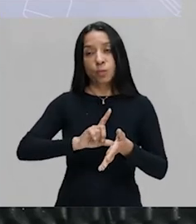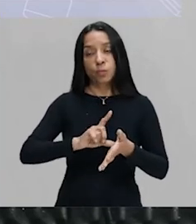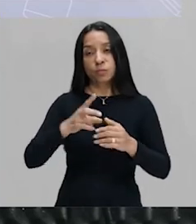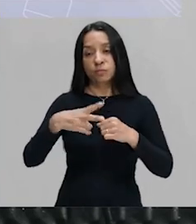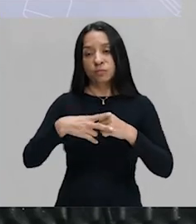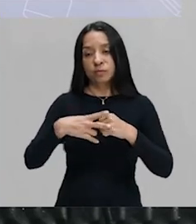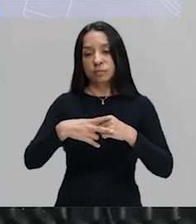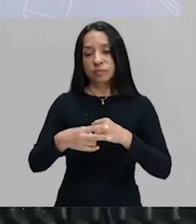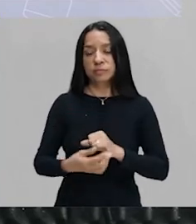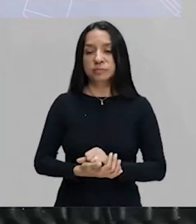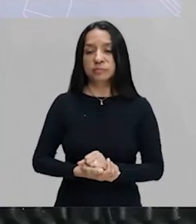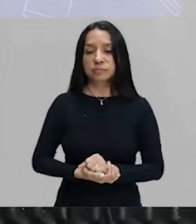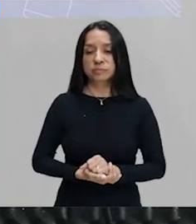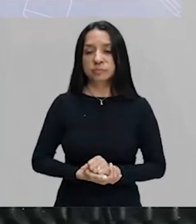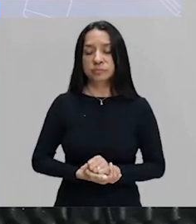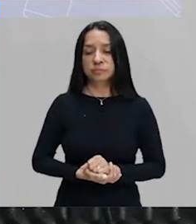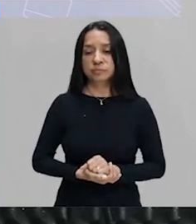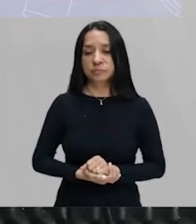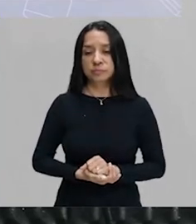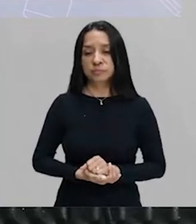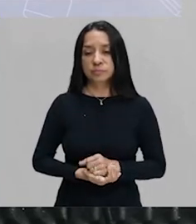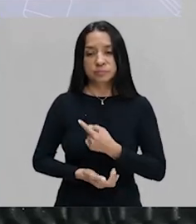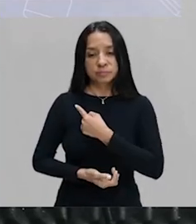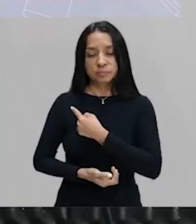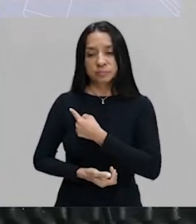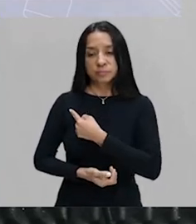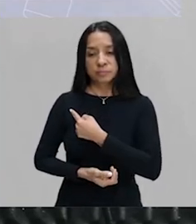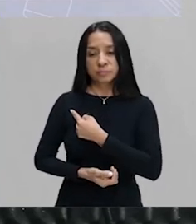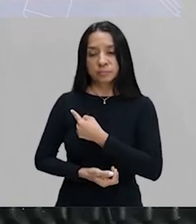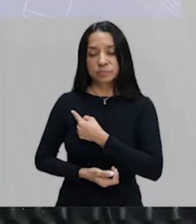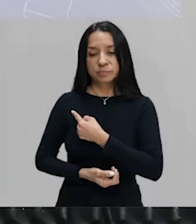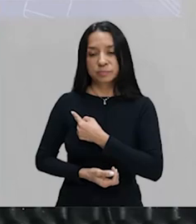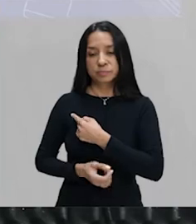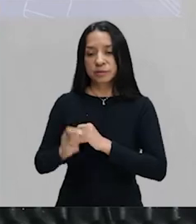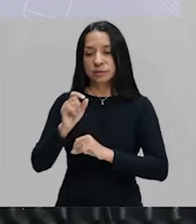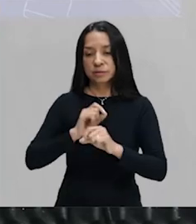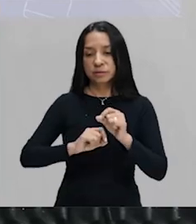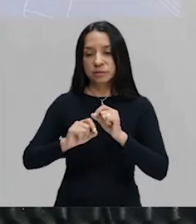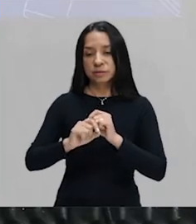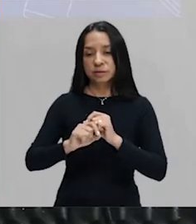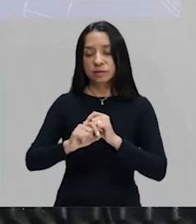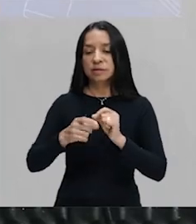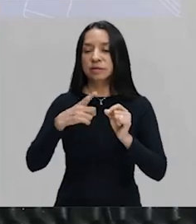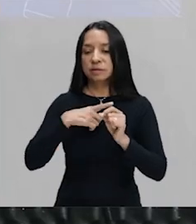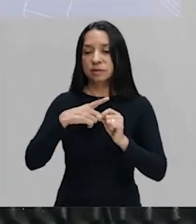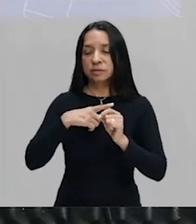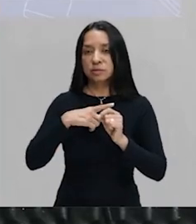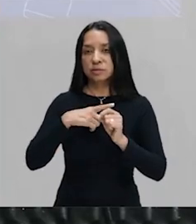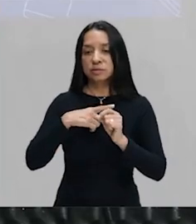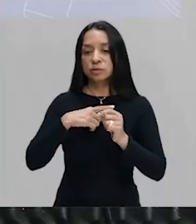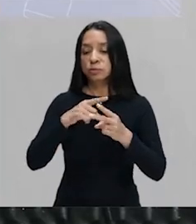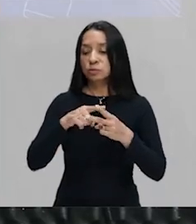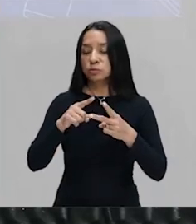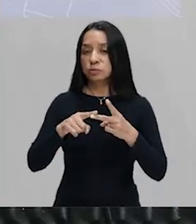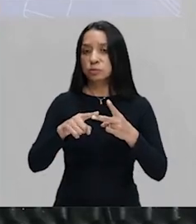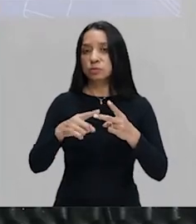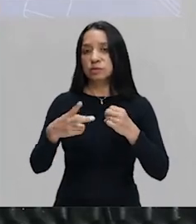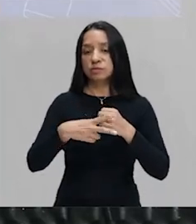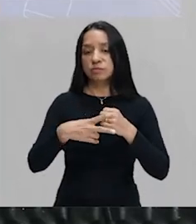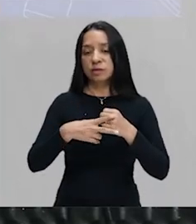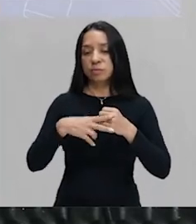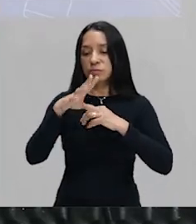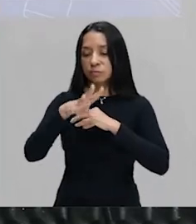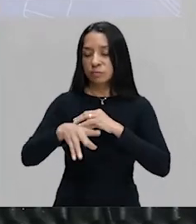né? Do pretérito perfeito composto, que é eu tenho dois verbos,